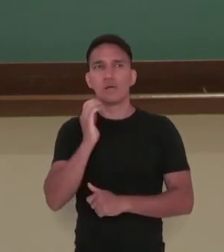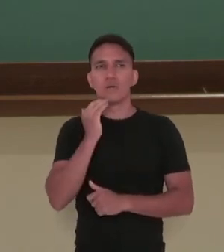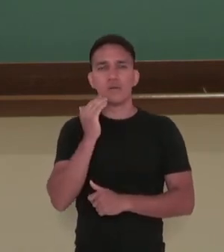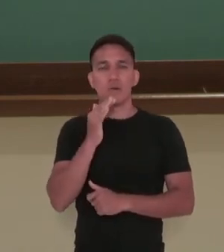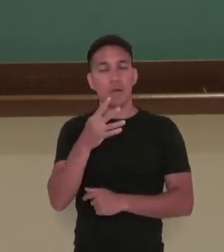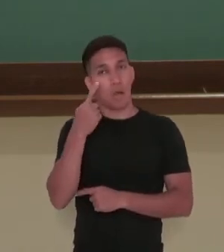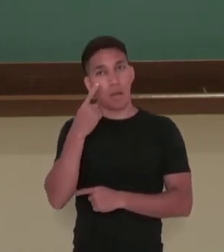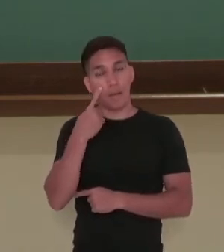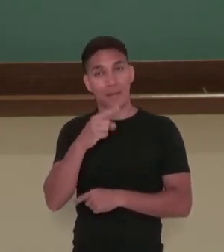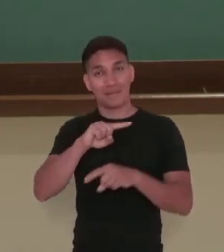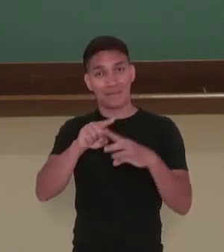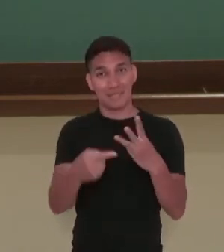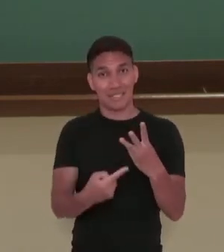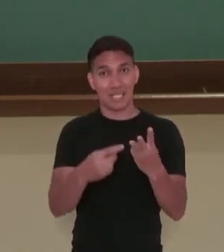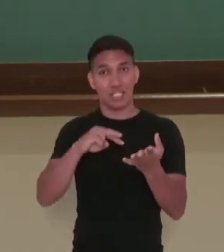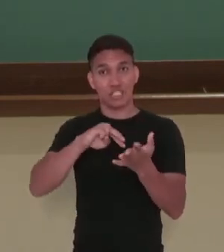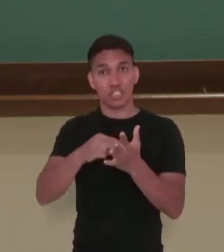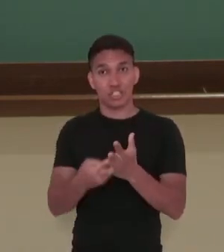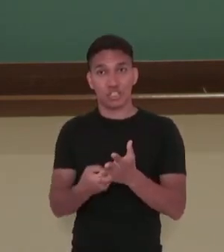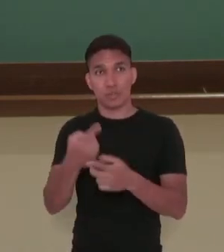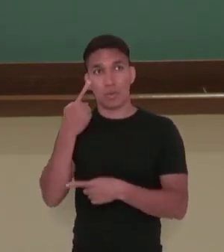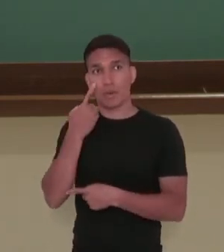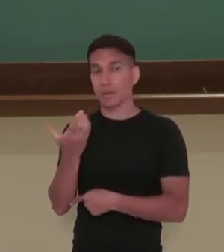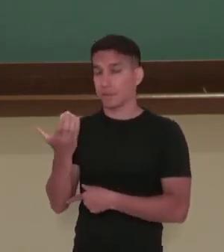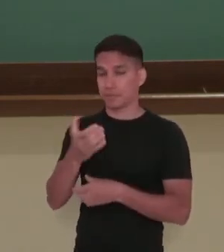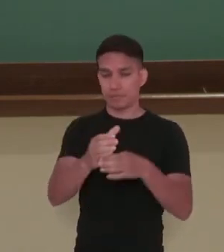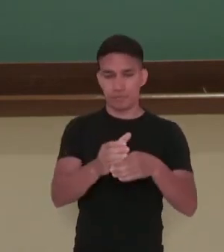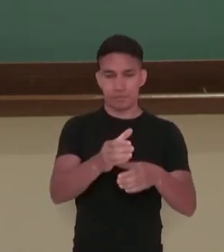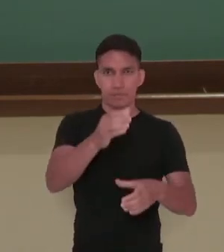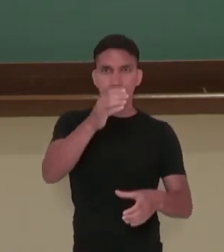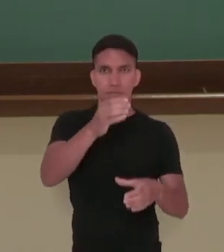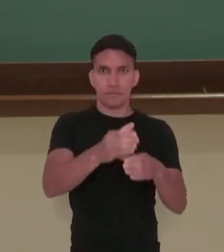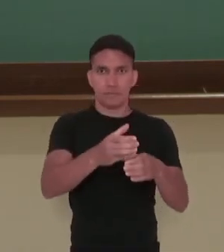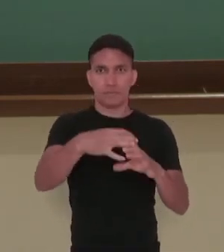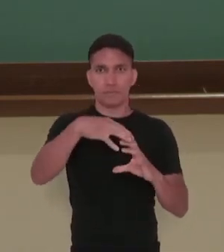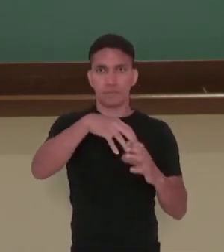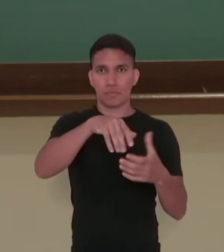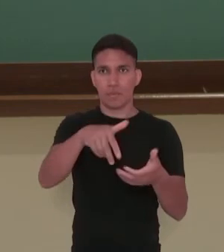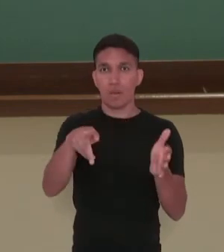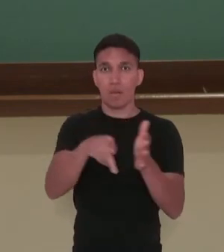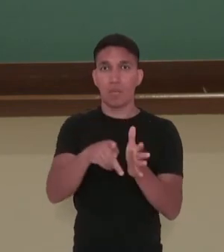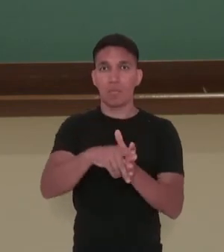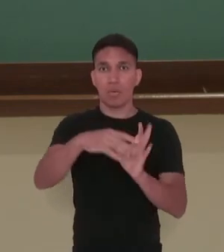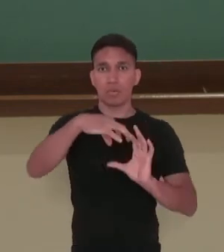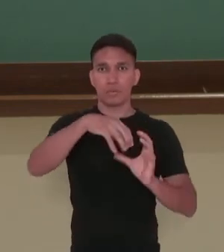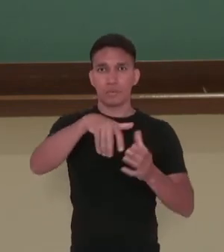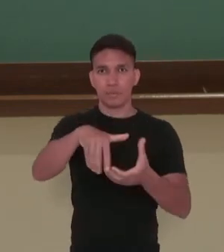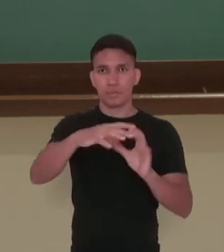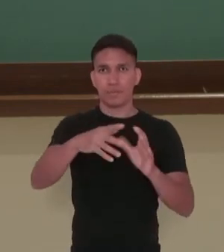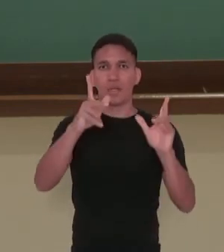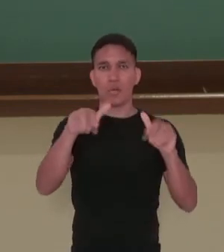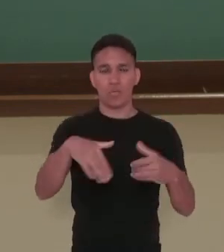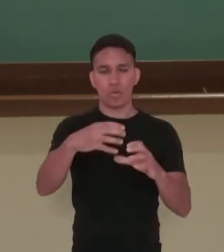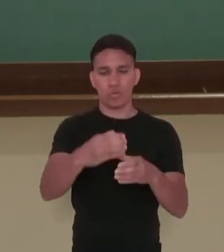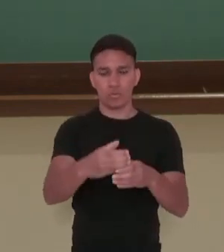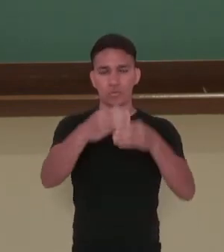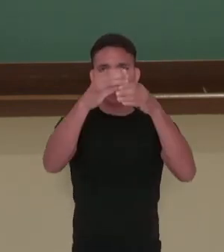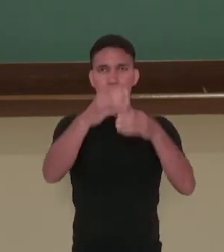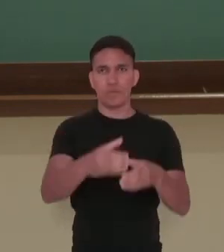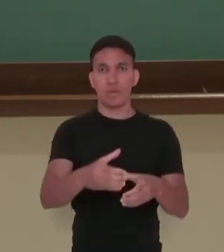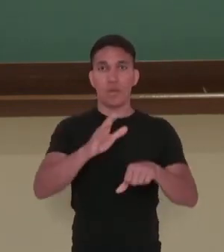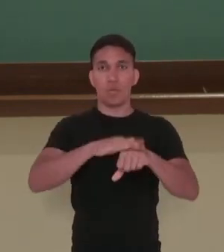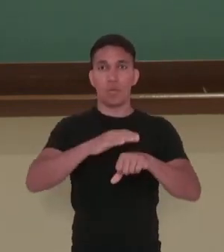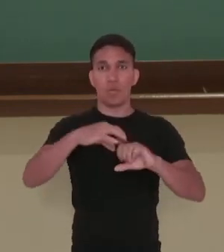de projeções. Nós temos a projeção cilíndrica, que consiste em você envolver o nosso planeta em um cilindro, e quando você